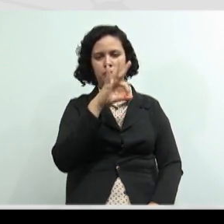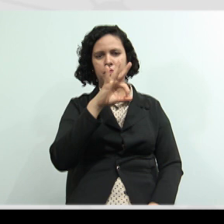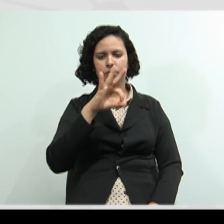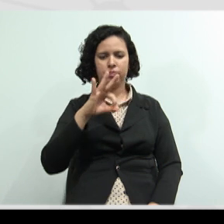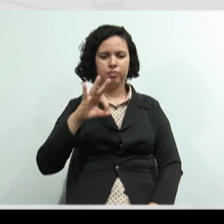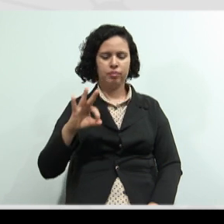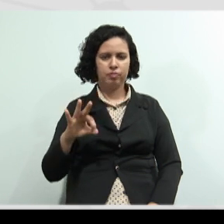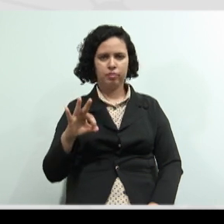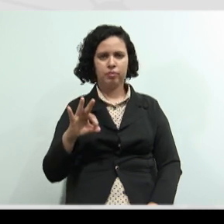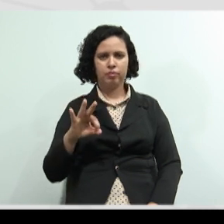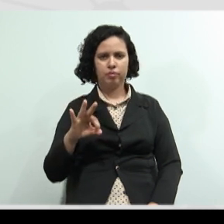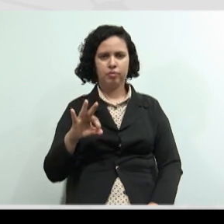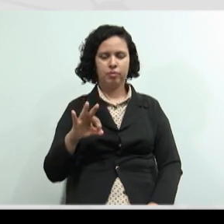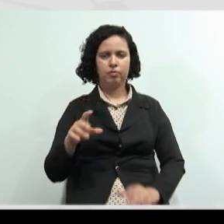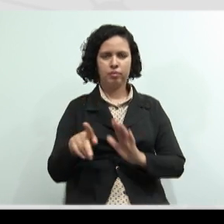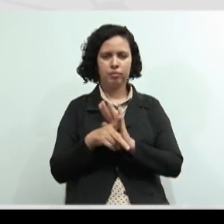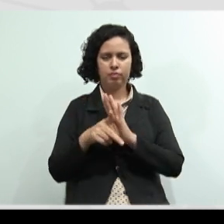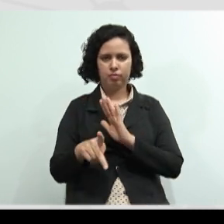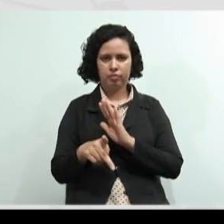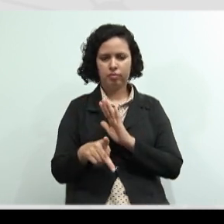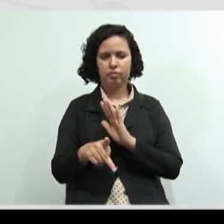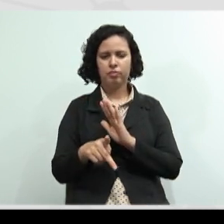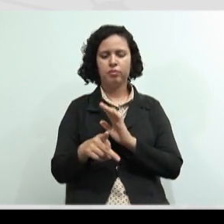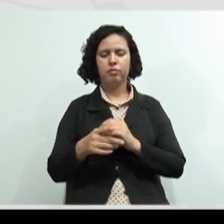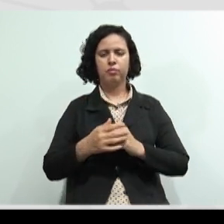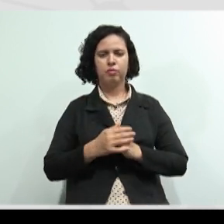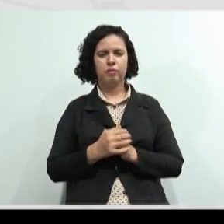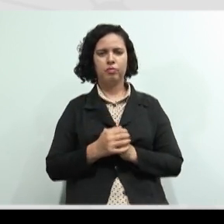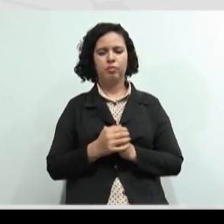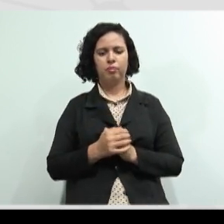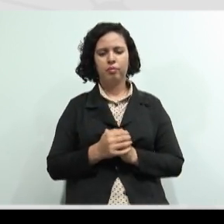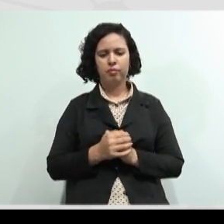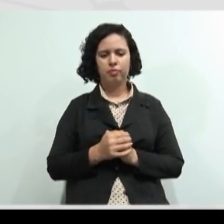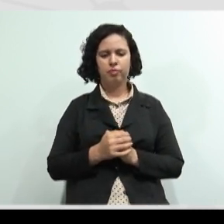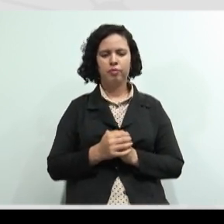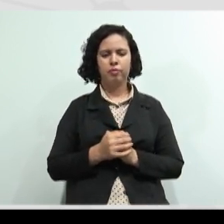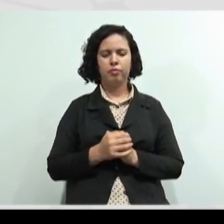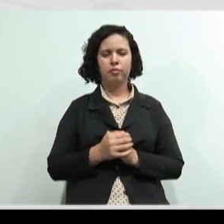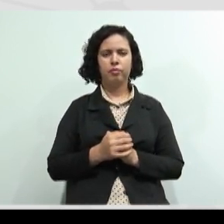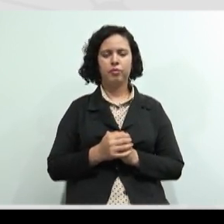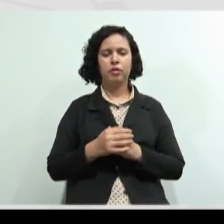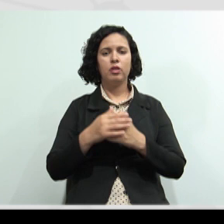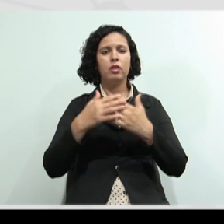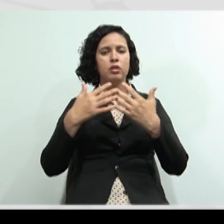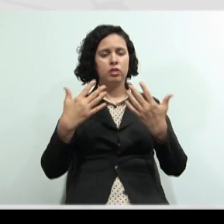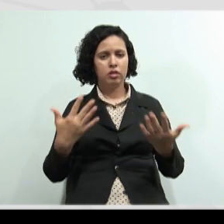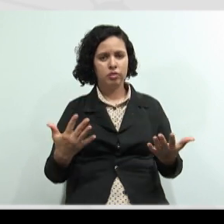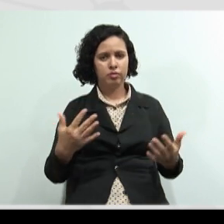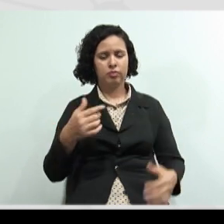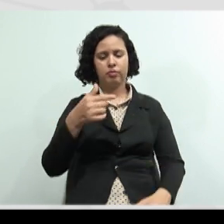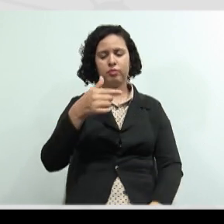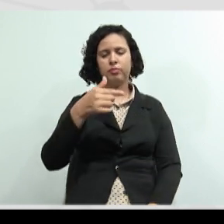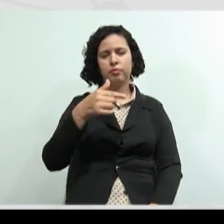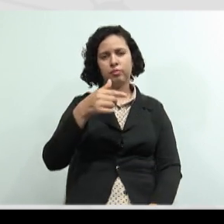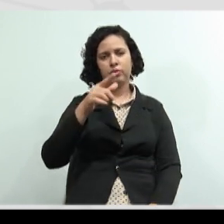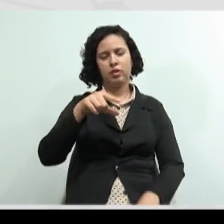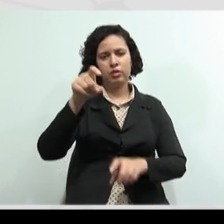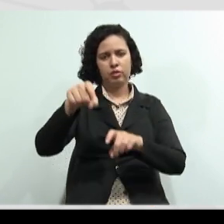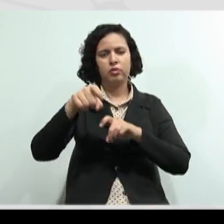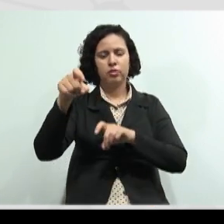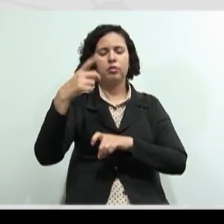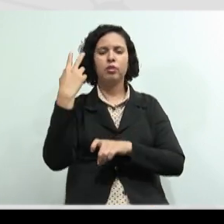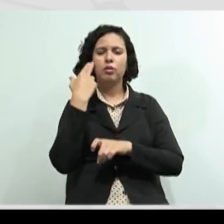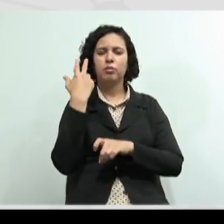espaço territorial das propriedades rurais. Né? Por outro lado, a agricultura não familiar ou a agricultura